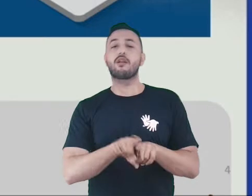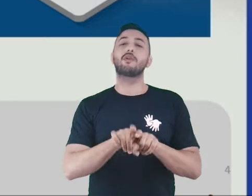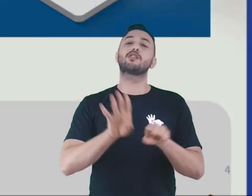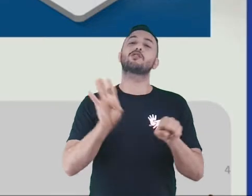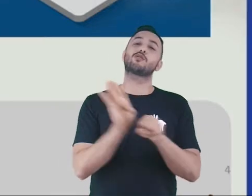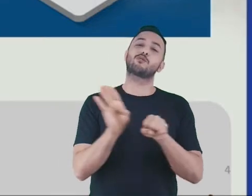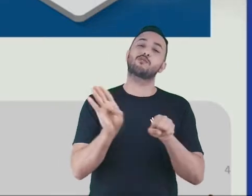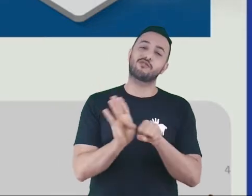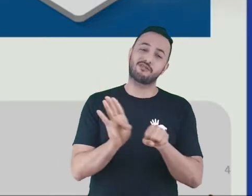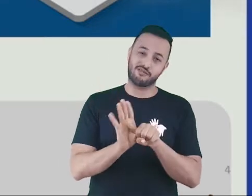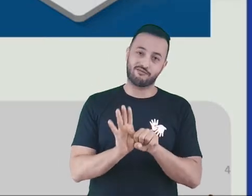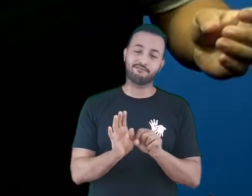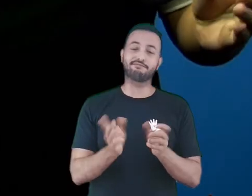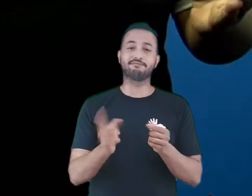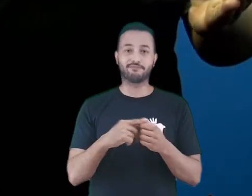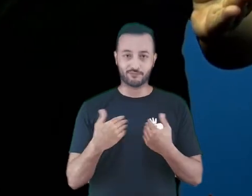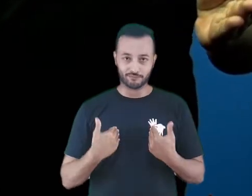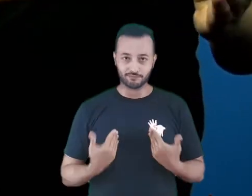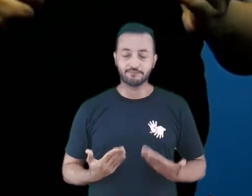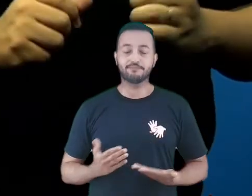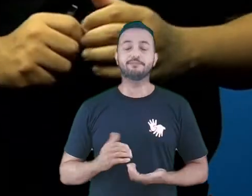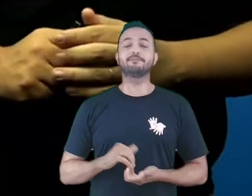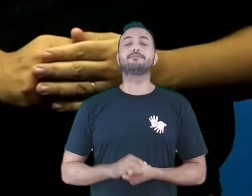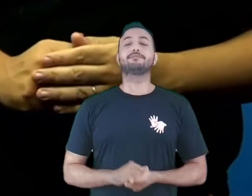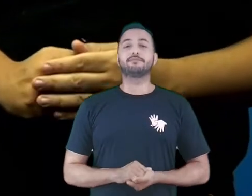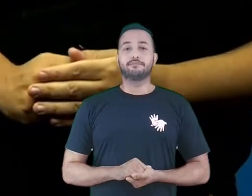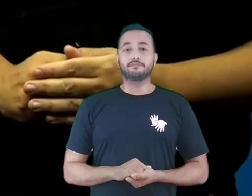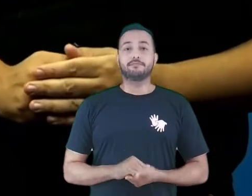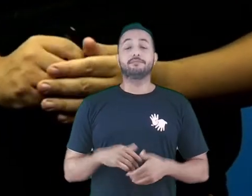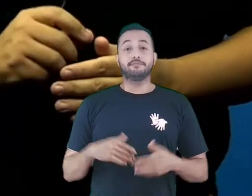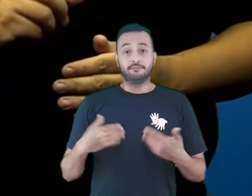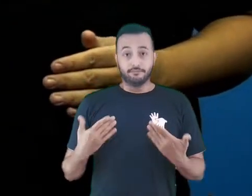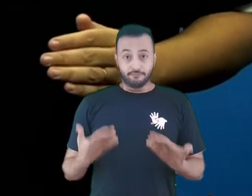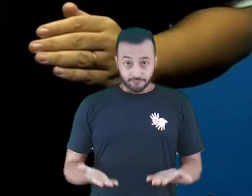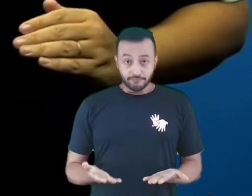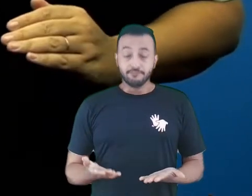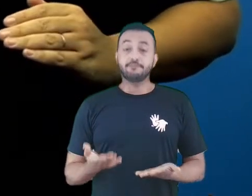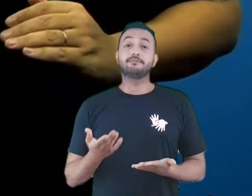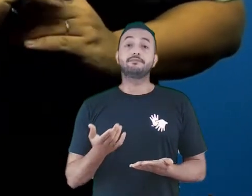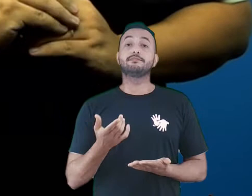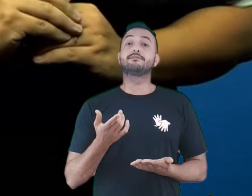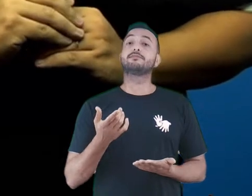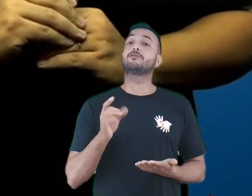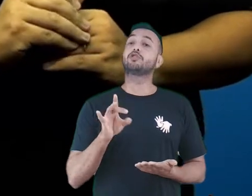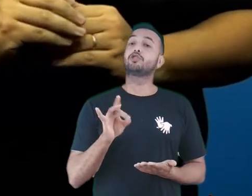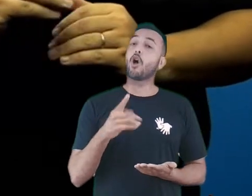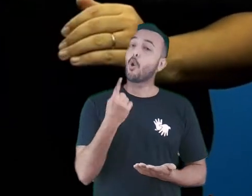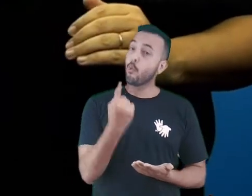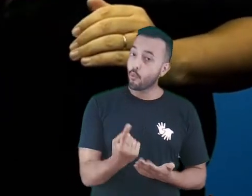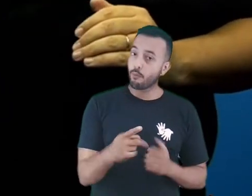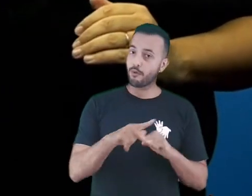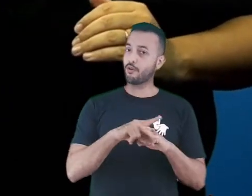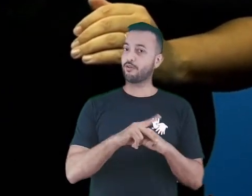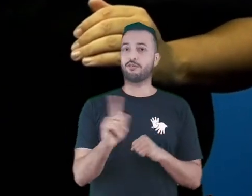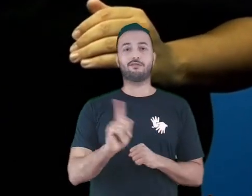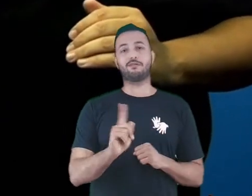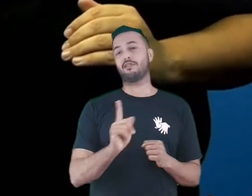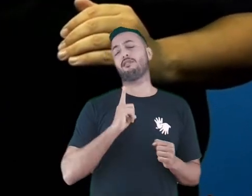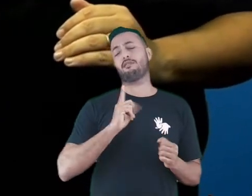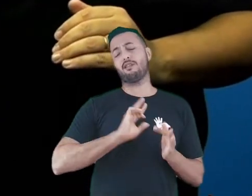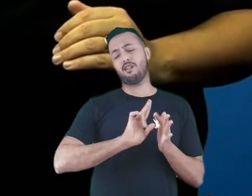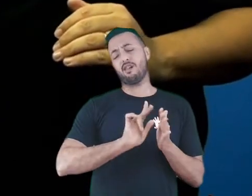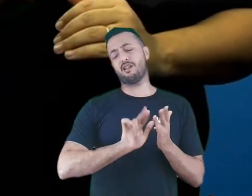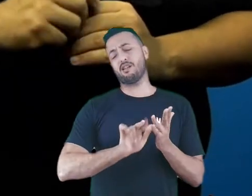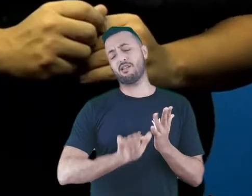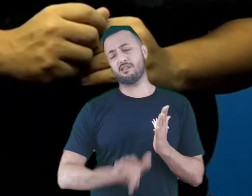substantivos, tá bom? Volta para mim. Então, veja que não existe só um tipo de pronome, e sim